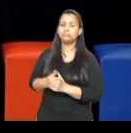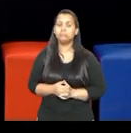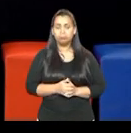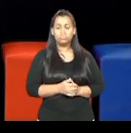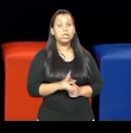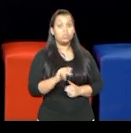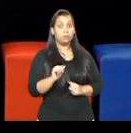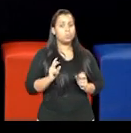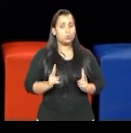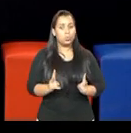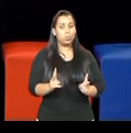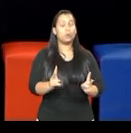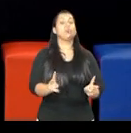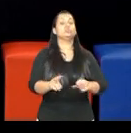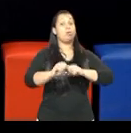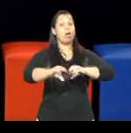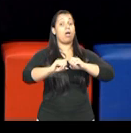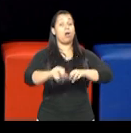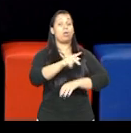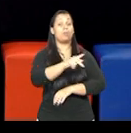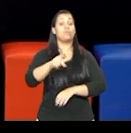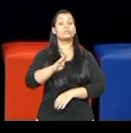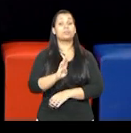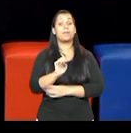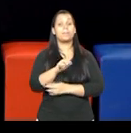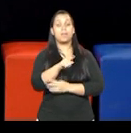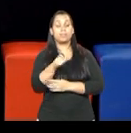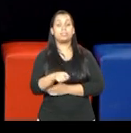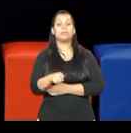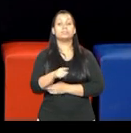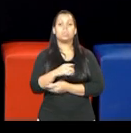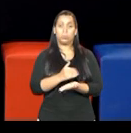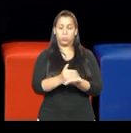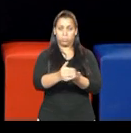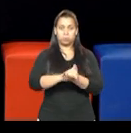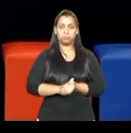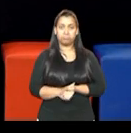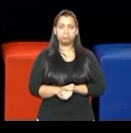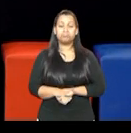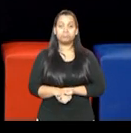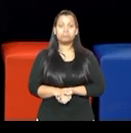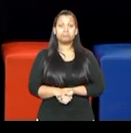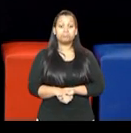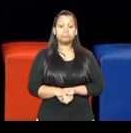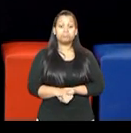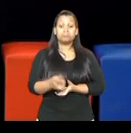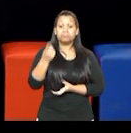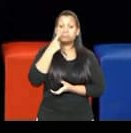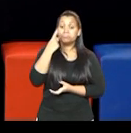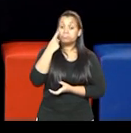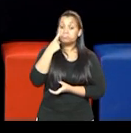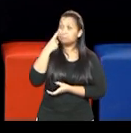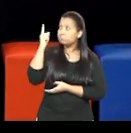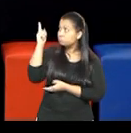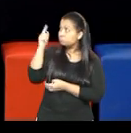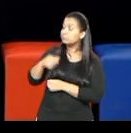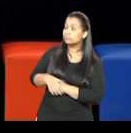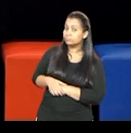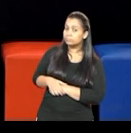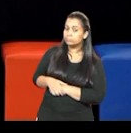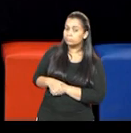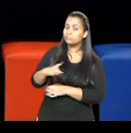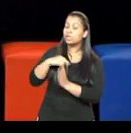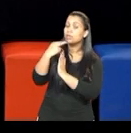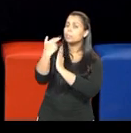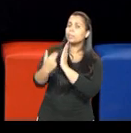vamos continuar a aula que a professora Beatriz começou. Para começar, olha aqui a TV. Nós temos uma